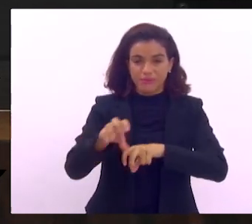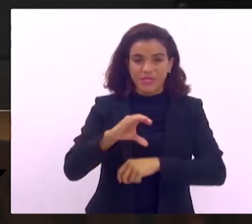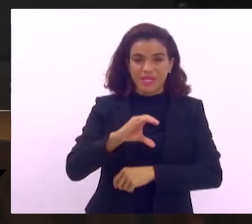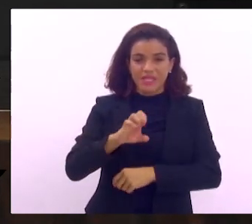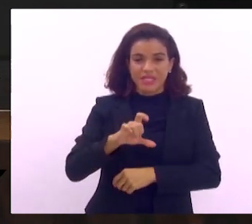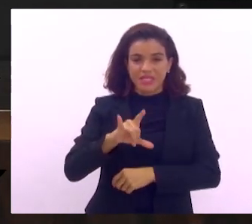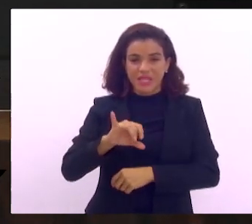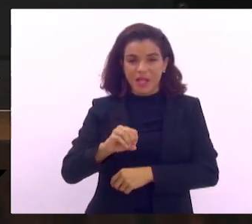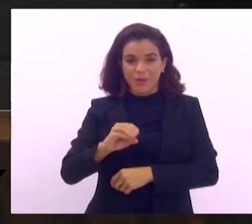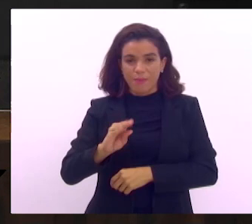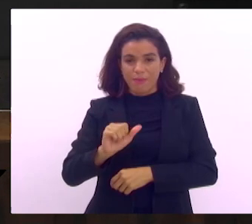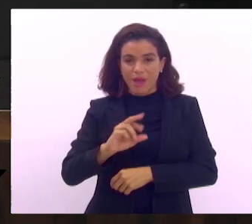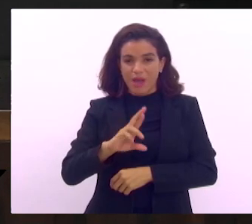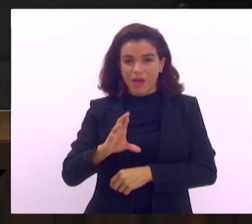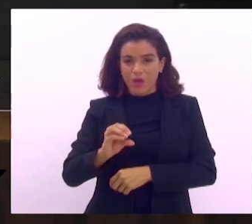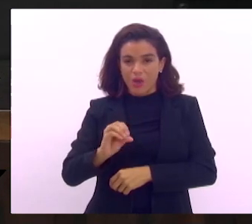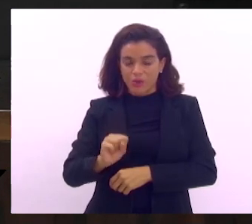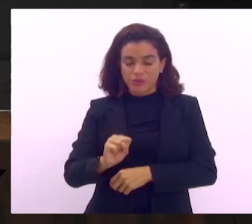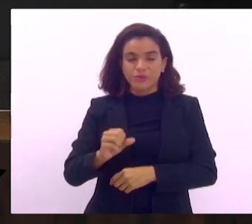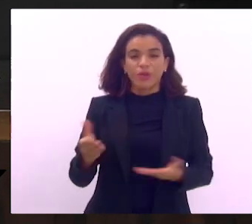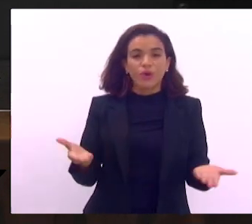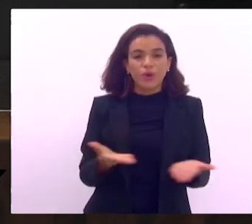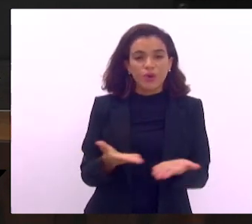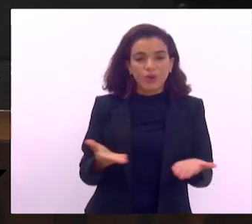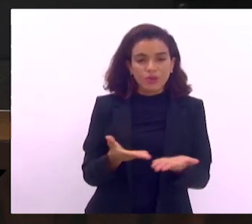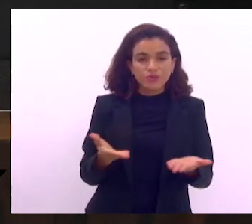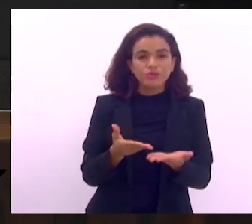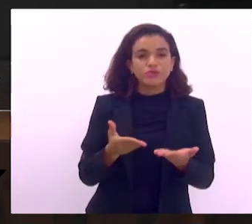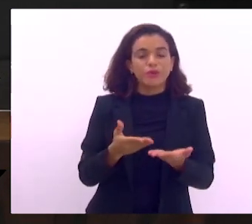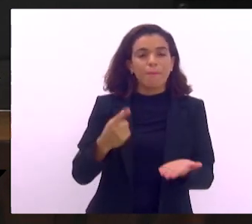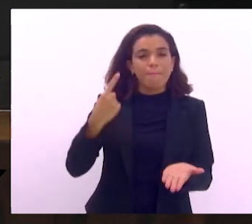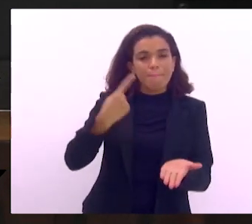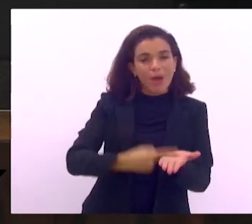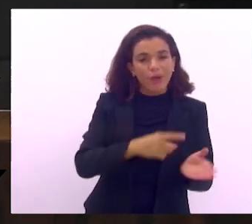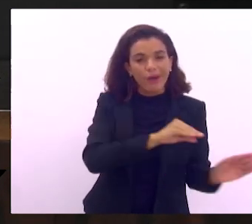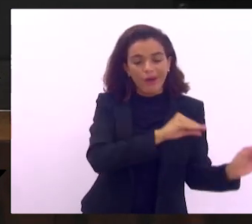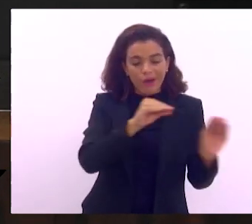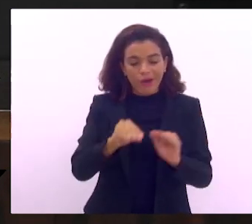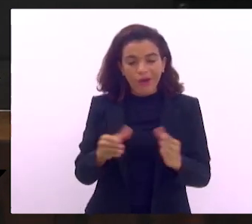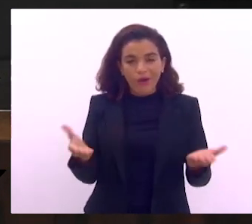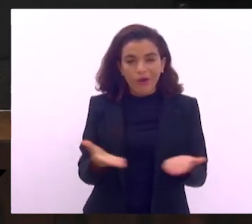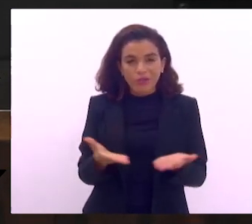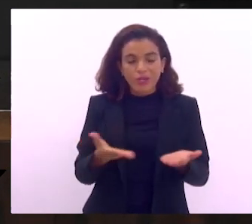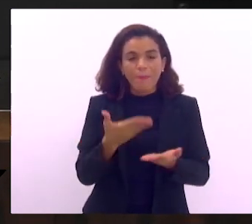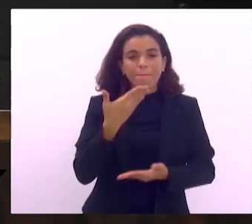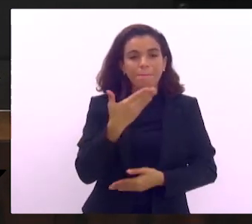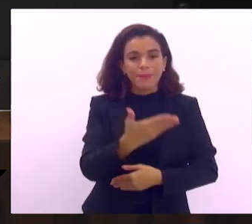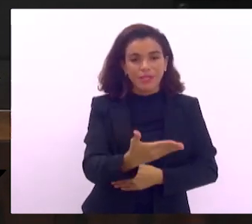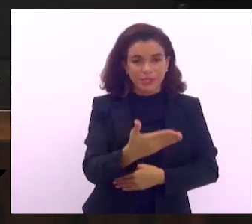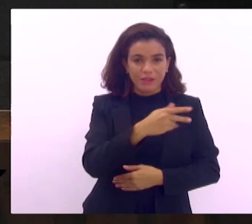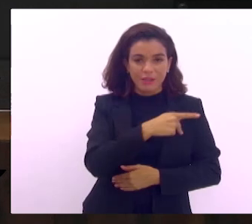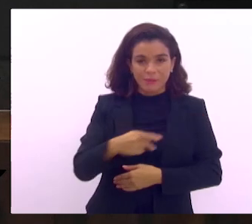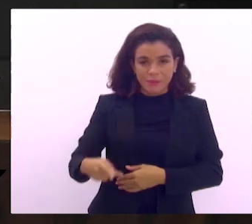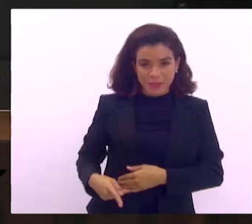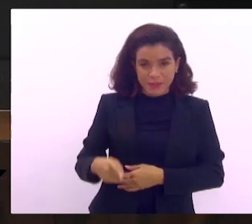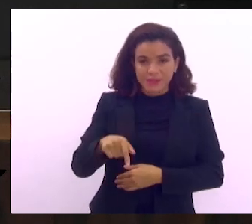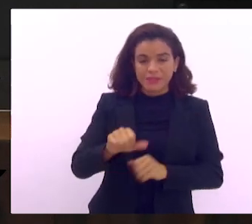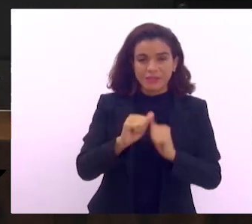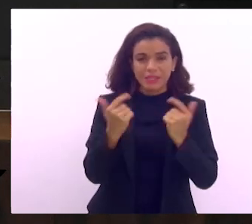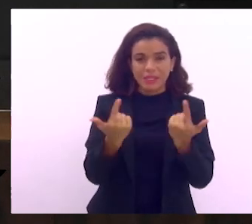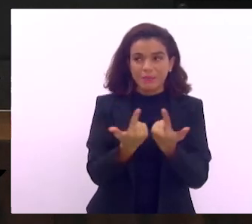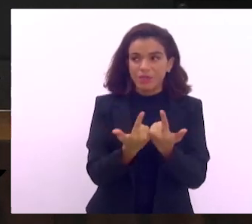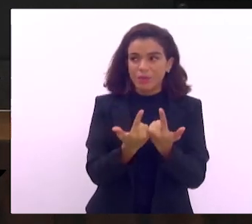Gostaria de salientar que esta audiência pública foi remarcada para a data de hoje por pedido da presidência da Casa. Na